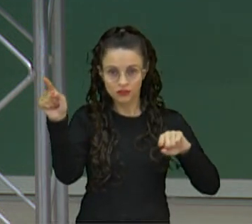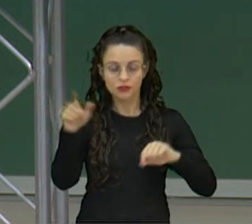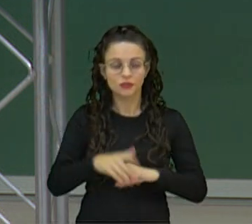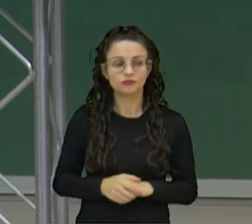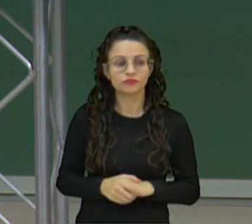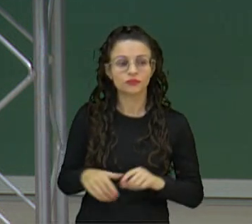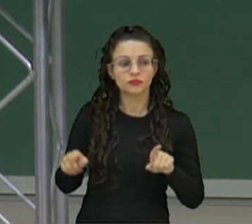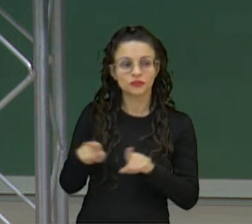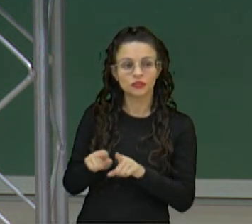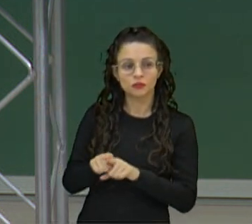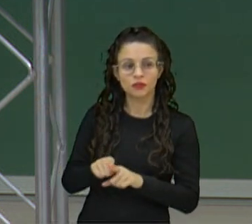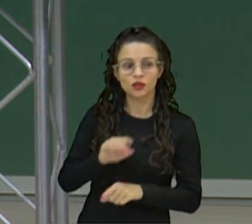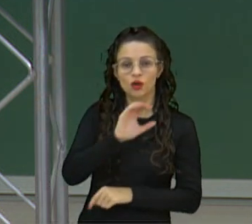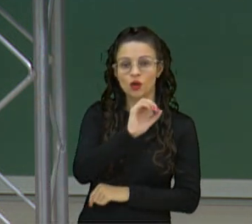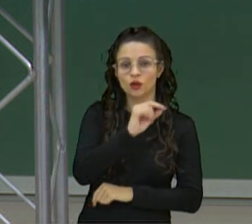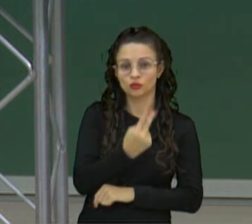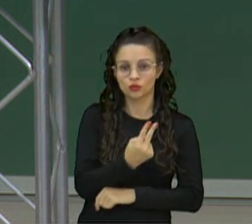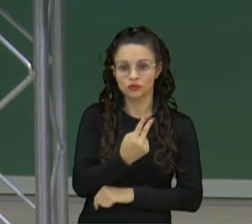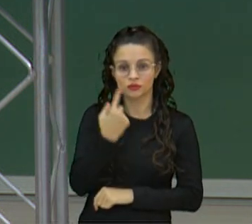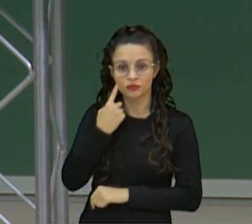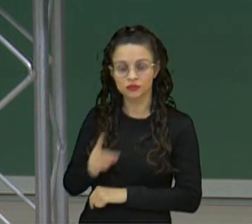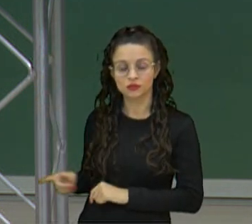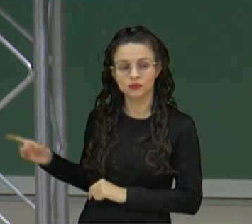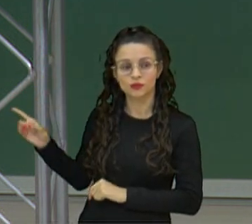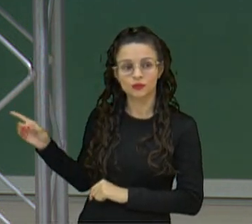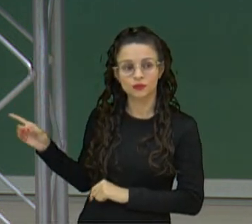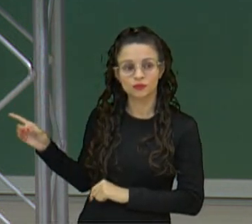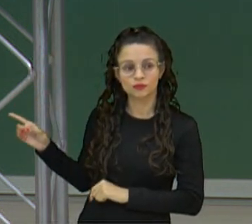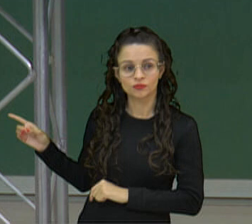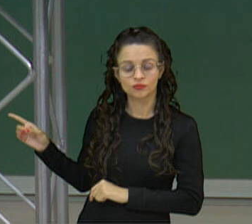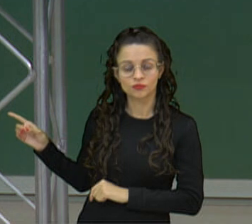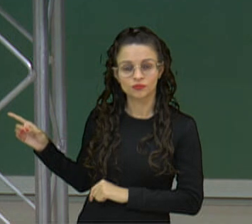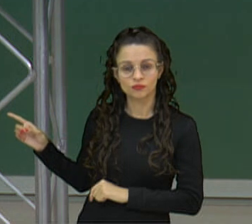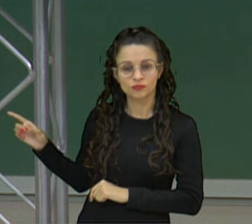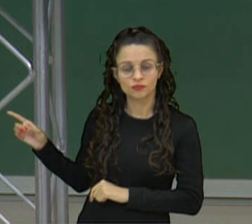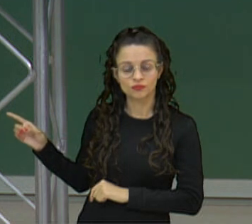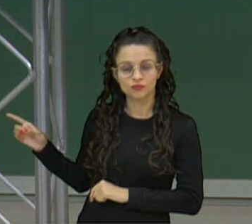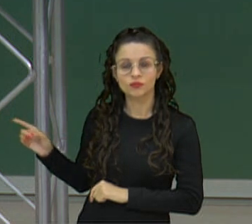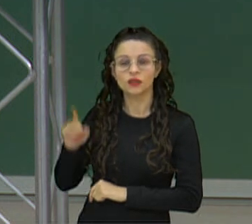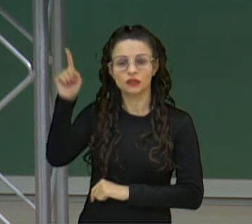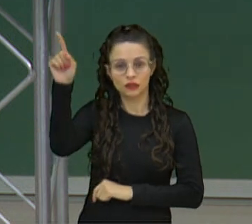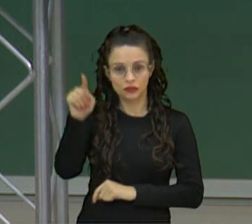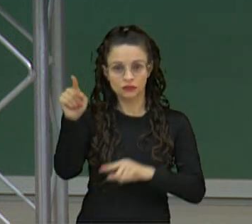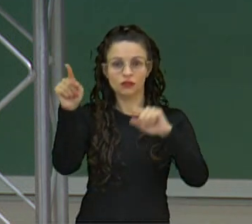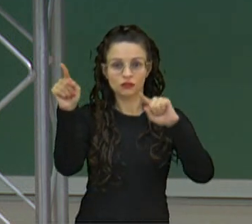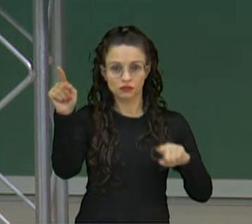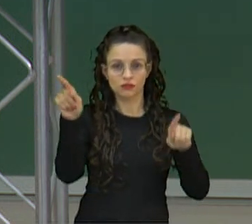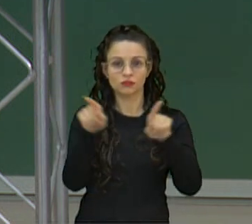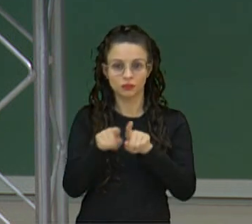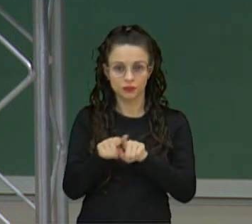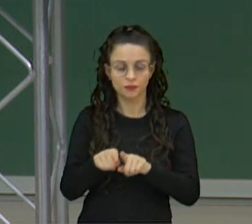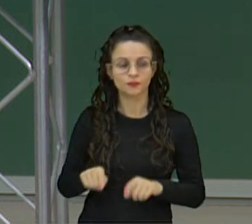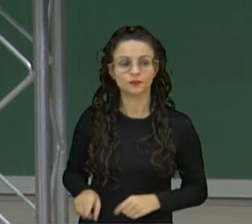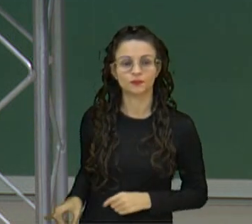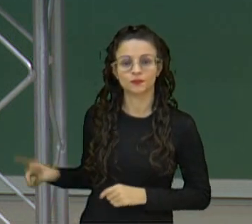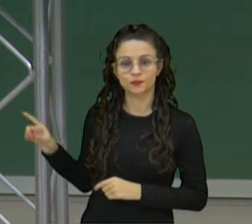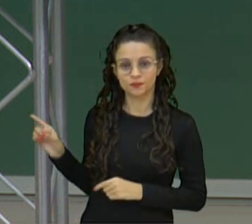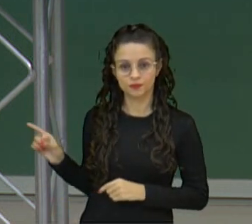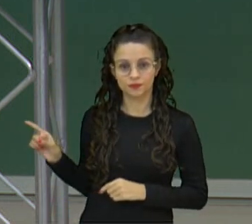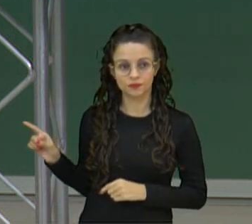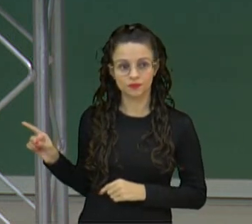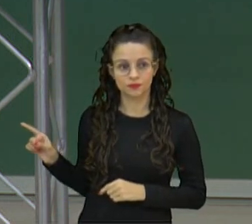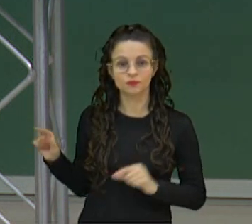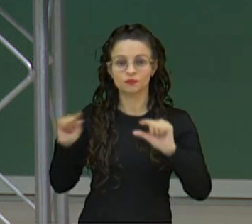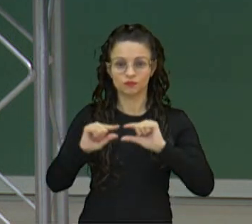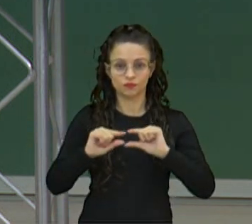Tenho um O2 aqui, outro O2 lá em cima, cancelados. E